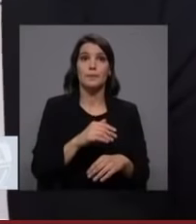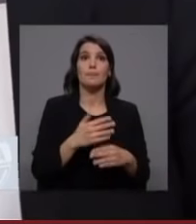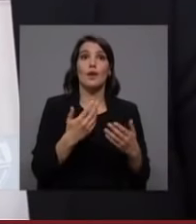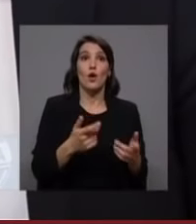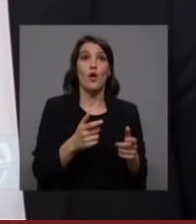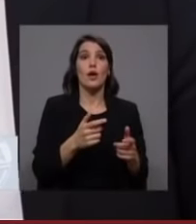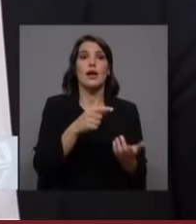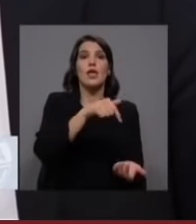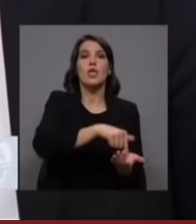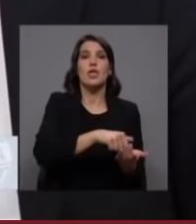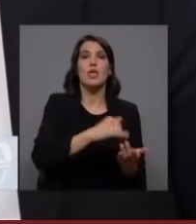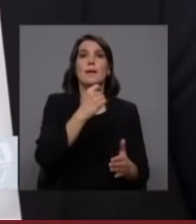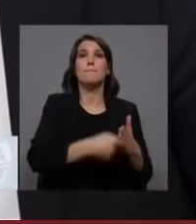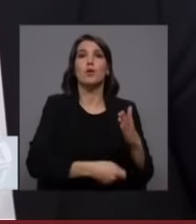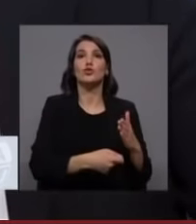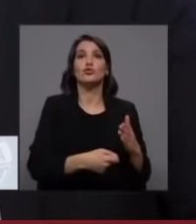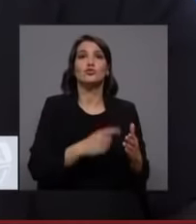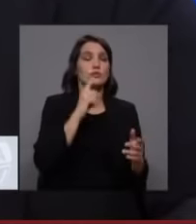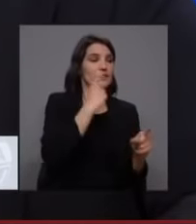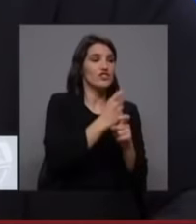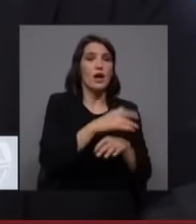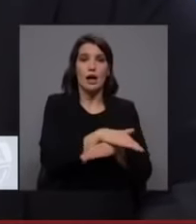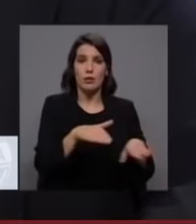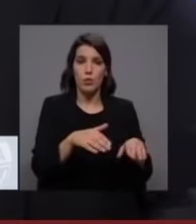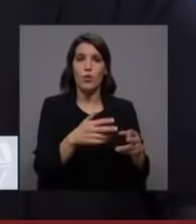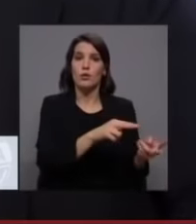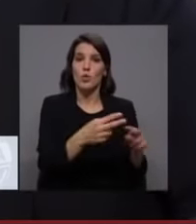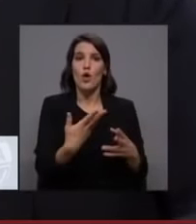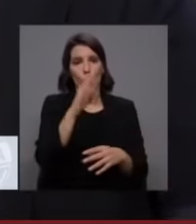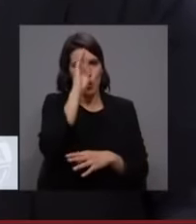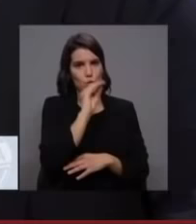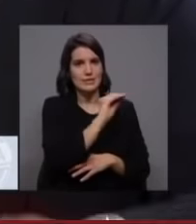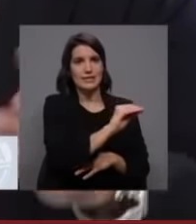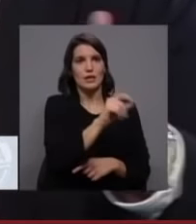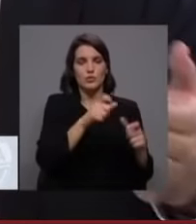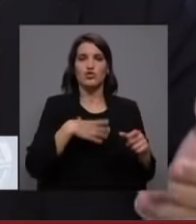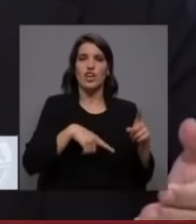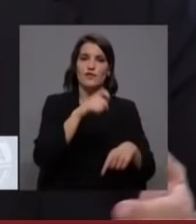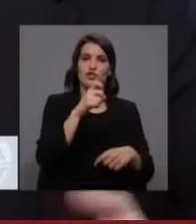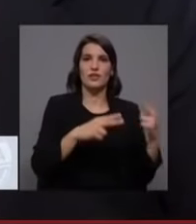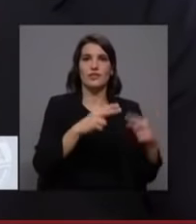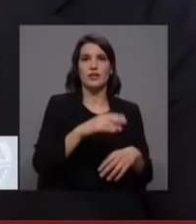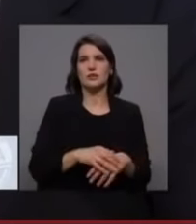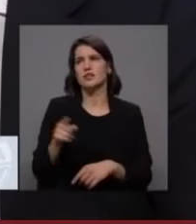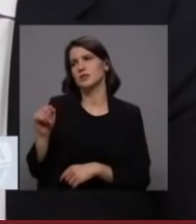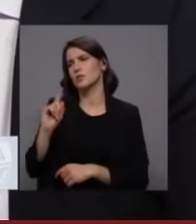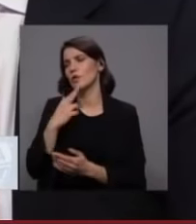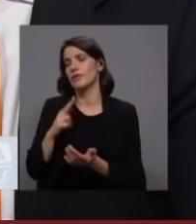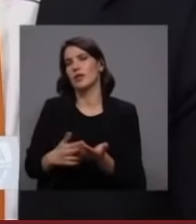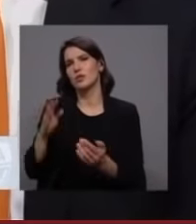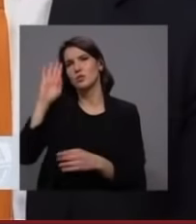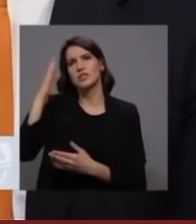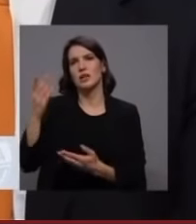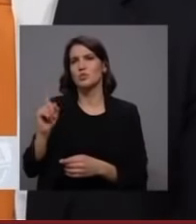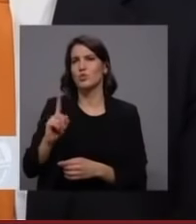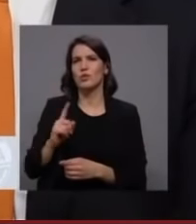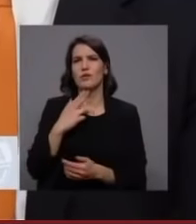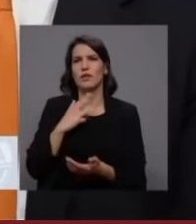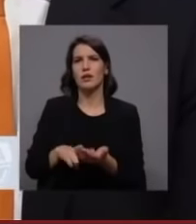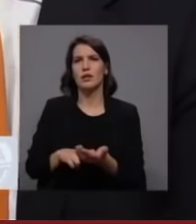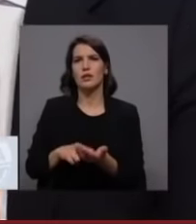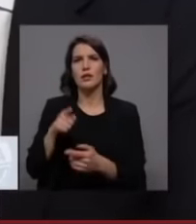a cobrança dos impostos para ir dar conselhos a quem quer fugir ao fisco não é verdade eu sei o que eu sei não hein eu sei que tem seis